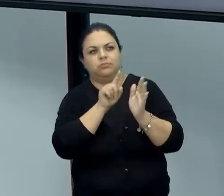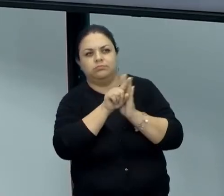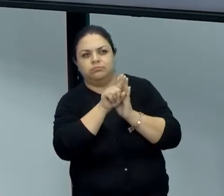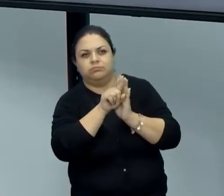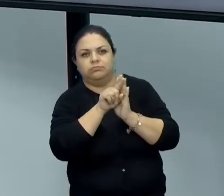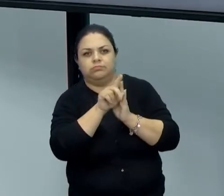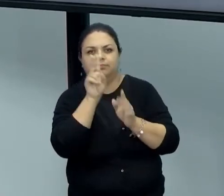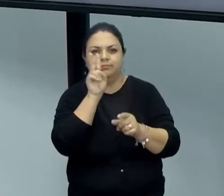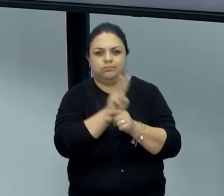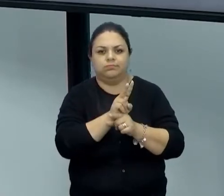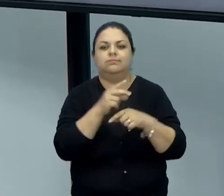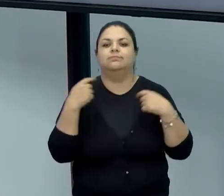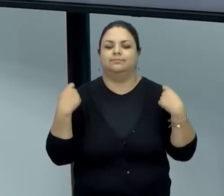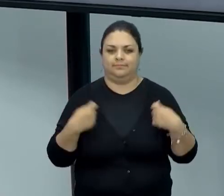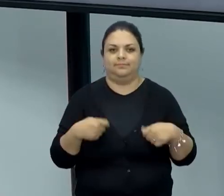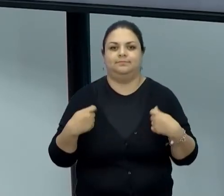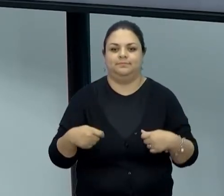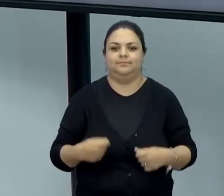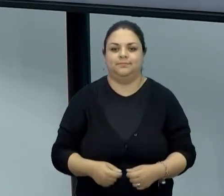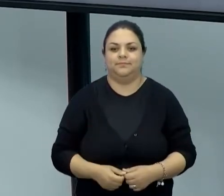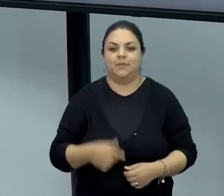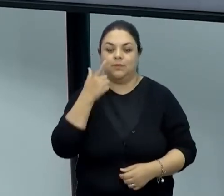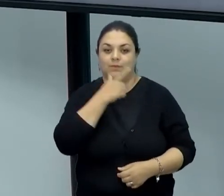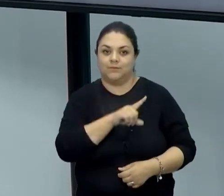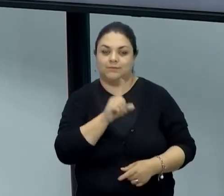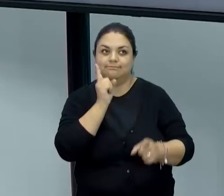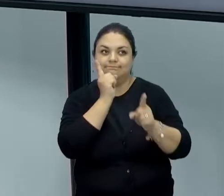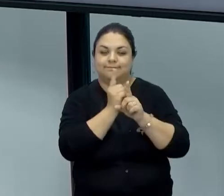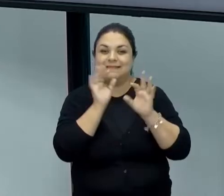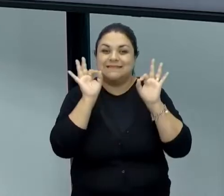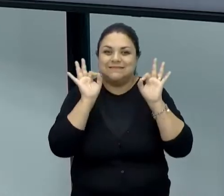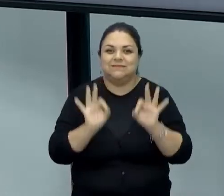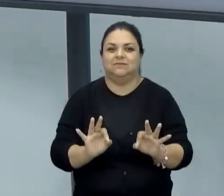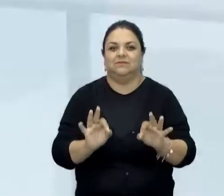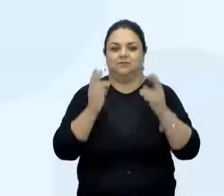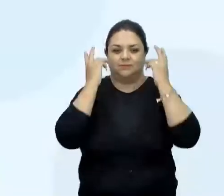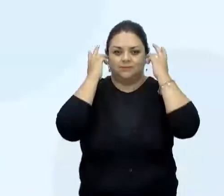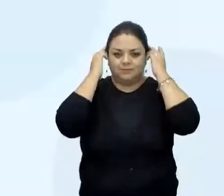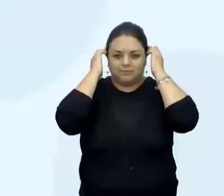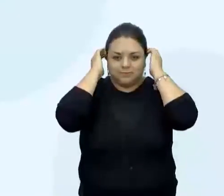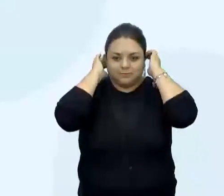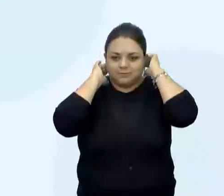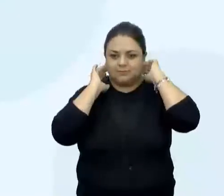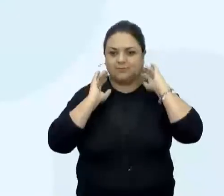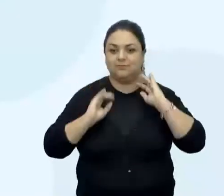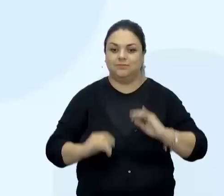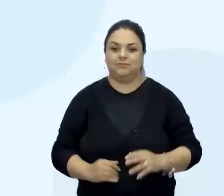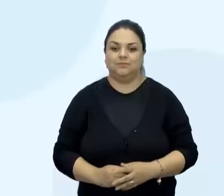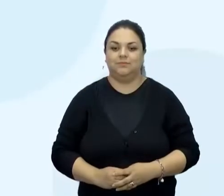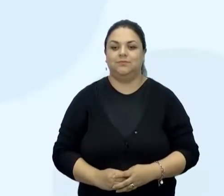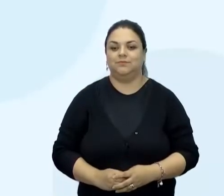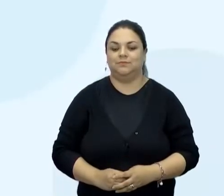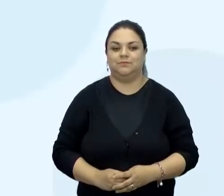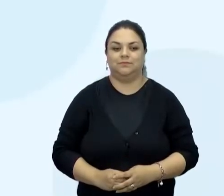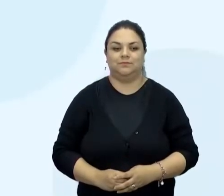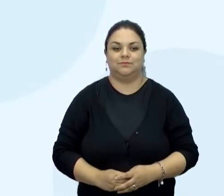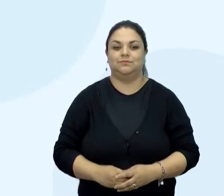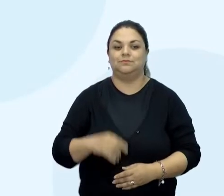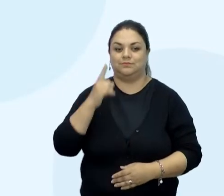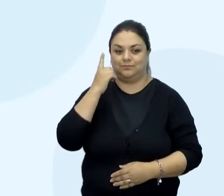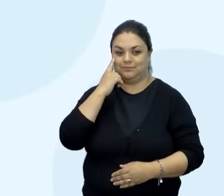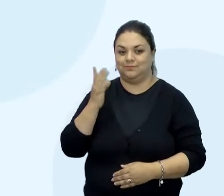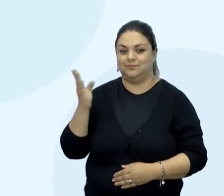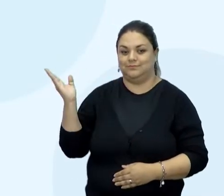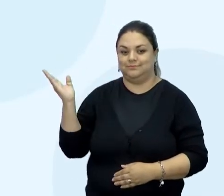realista, mais consciente, tá ok? Então vamos lá. As variáveis registradas, né,